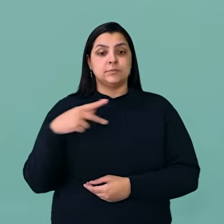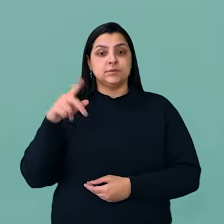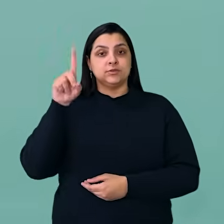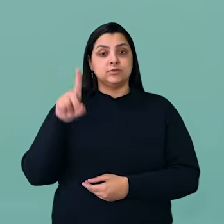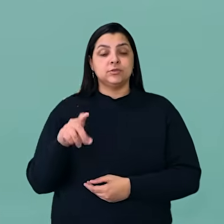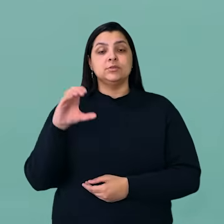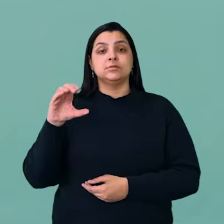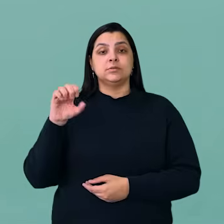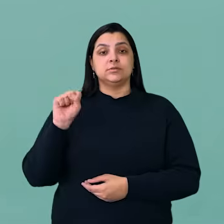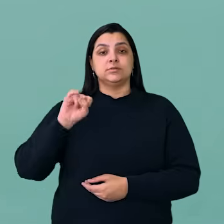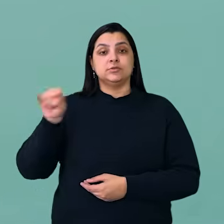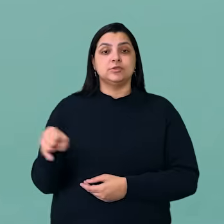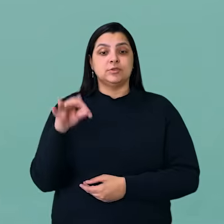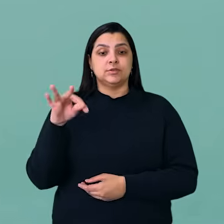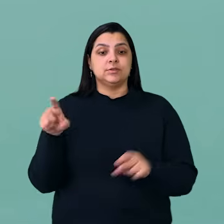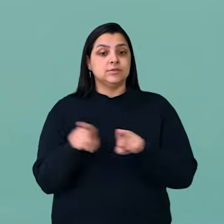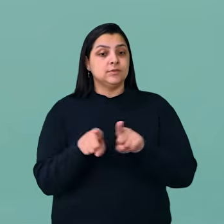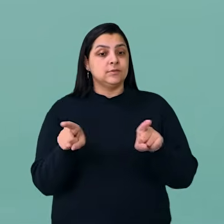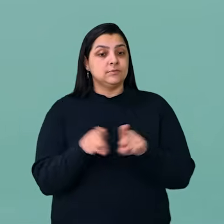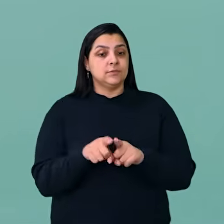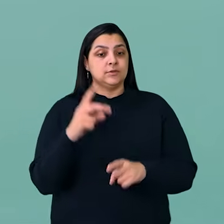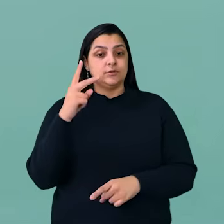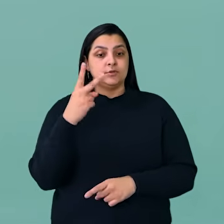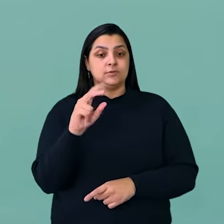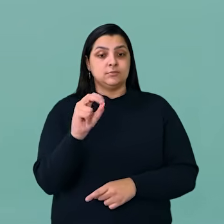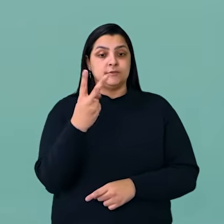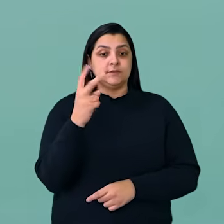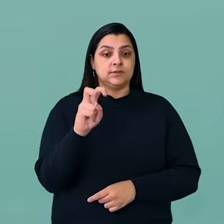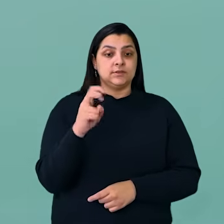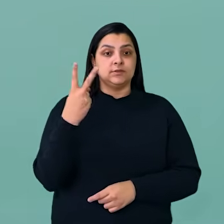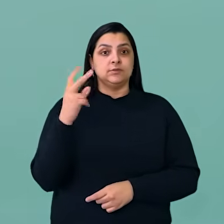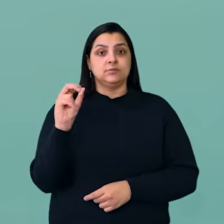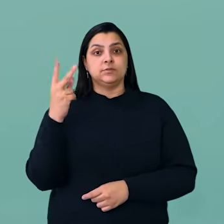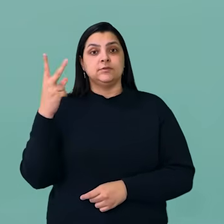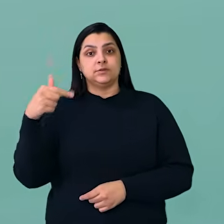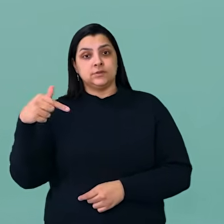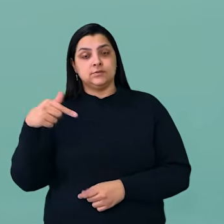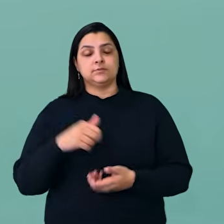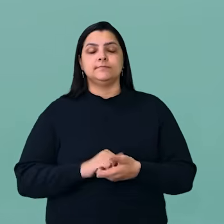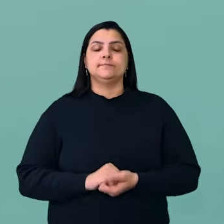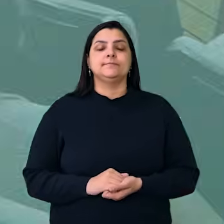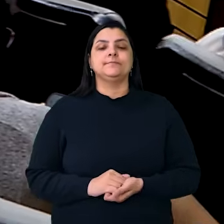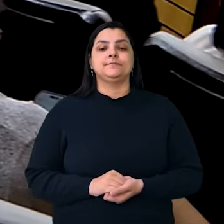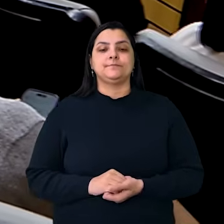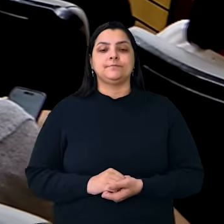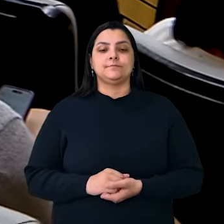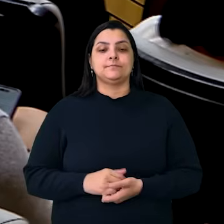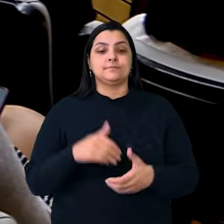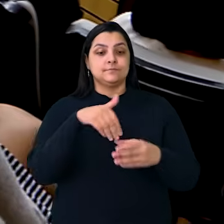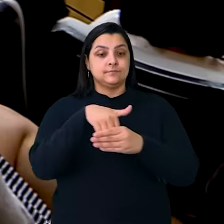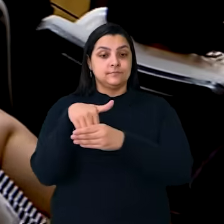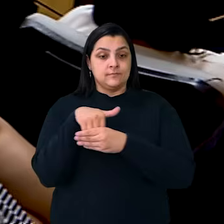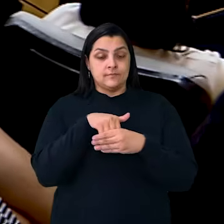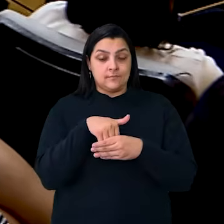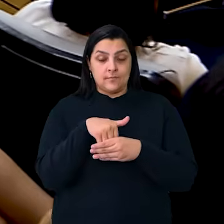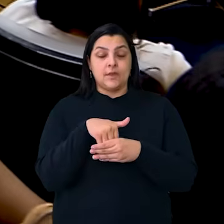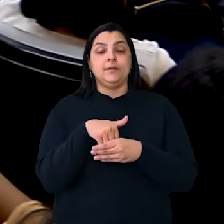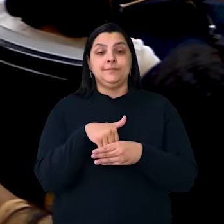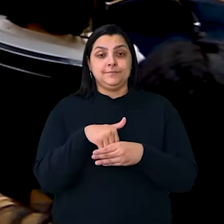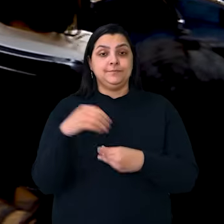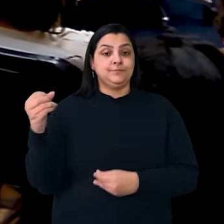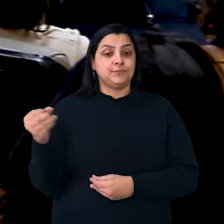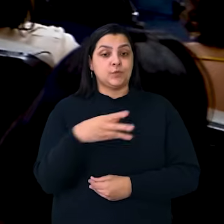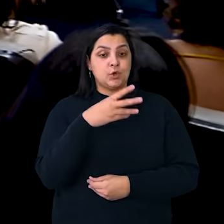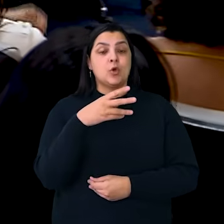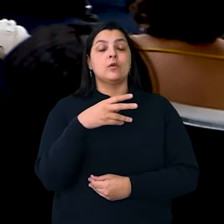Trabalho e do Conselho Superior da Justiça do Trabalho para o biênio 2025-2027. A votação para eleger